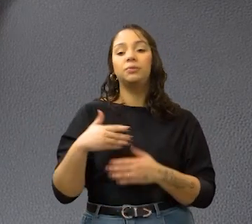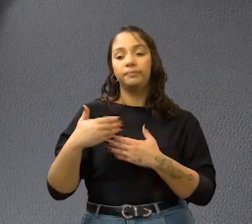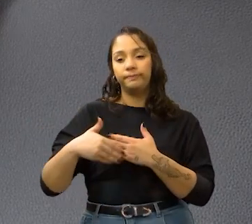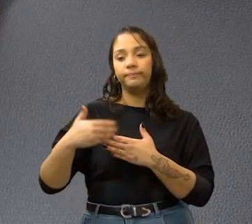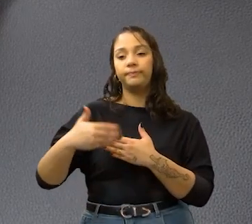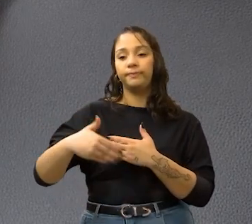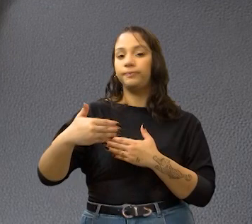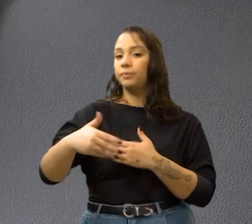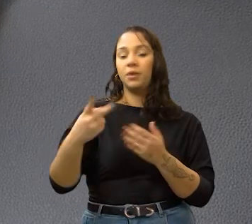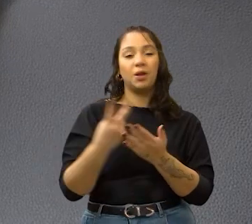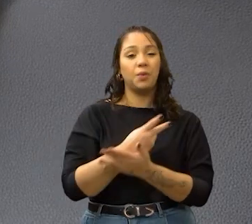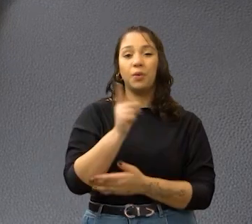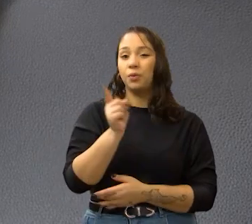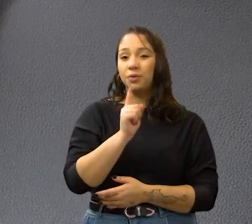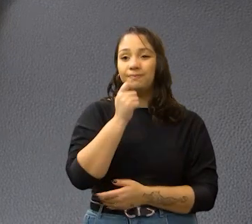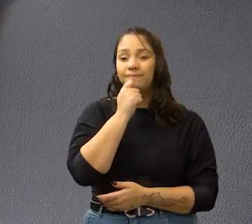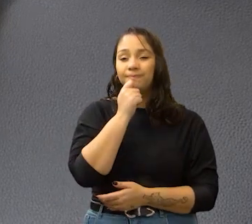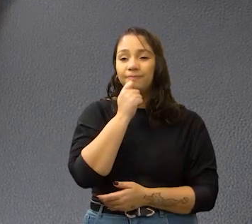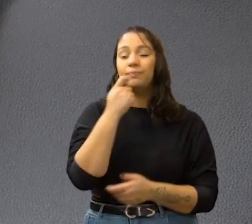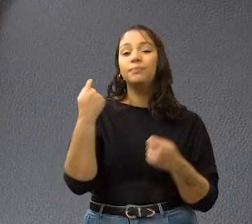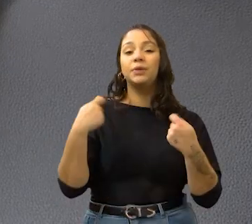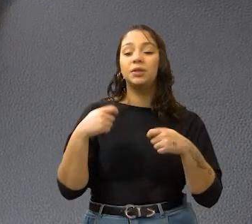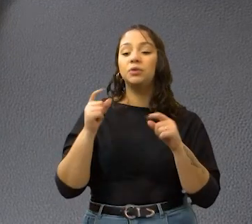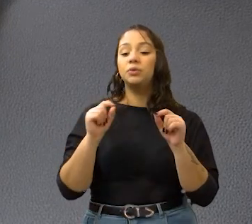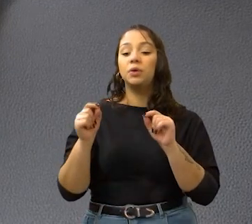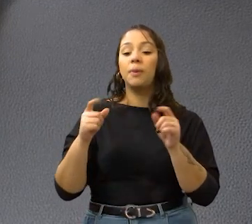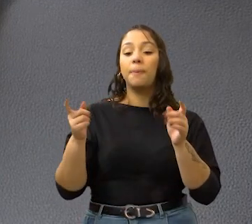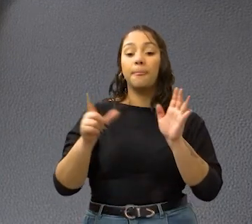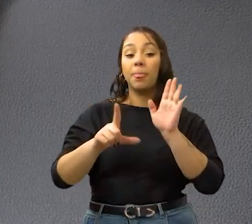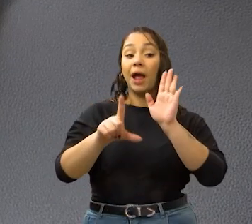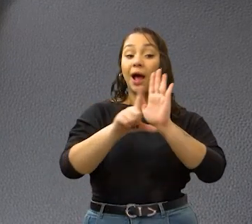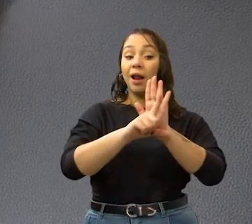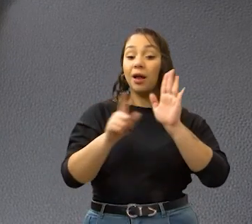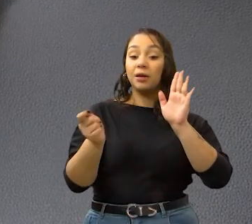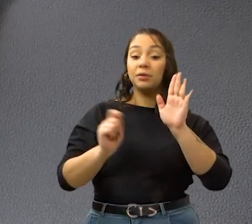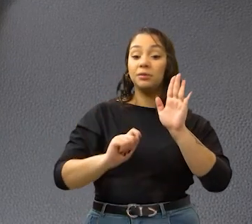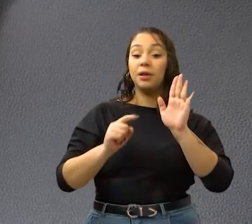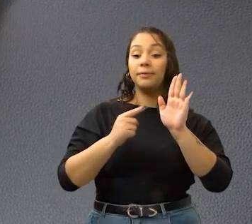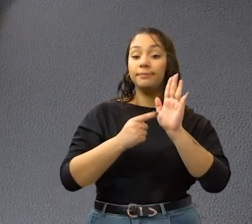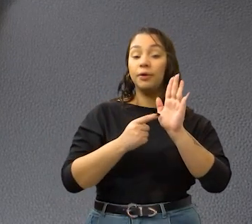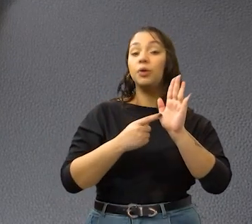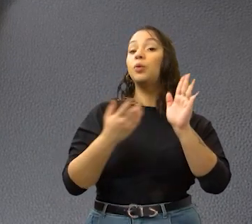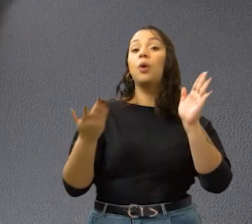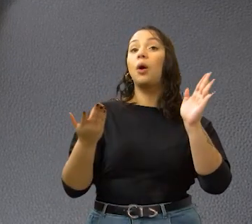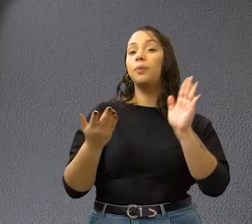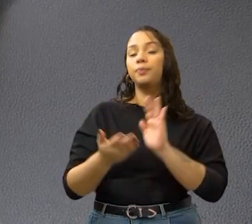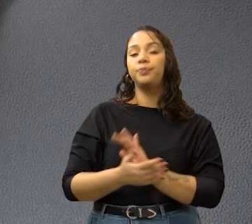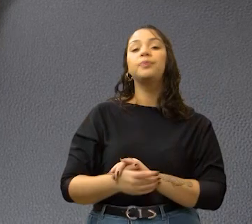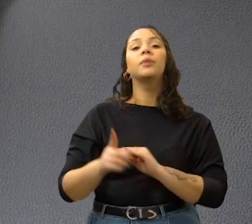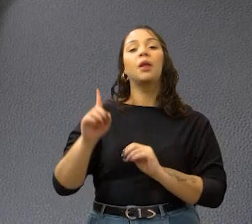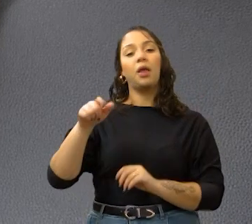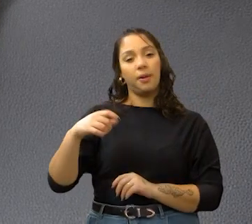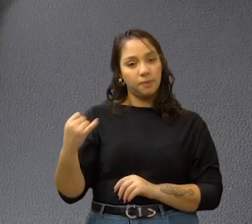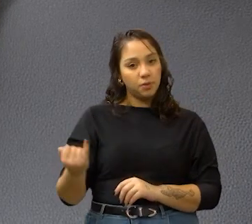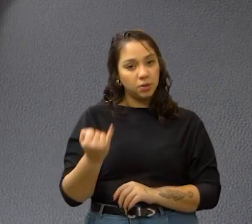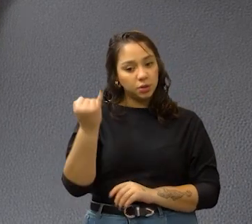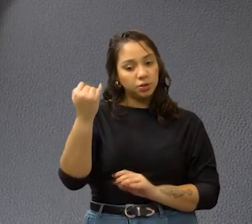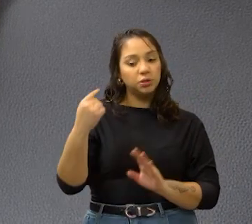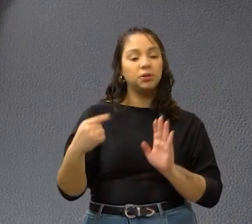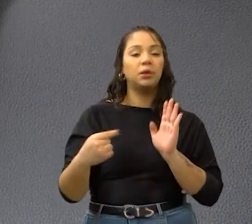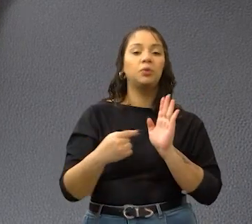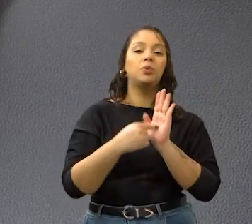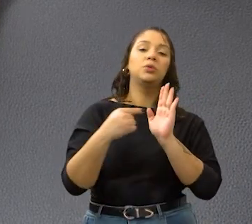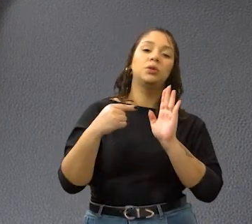Então, enquanto isso não acontece, a gente tem que buscar o que a lei permite a gente buscar. Então, é